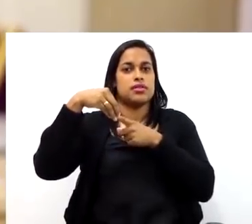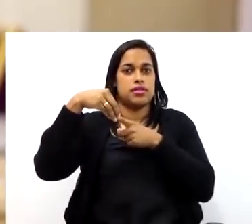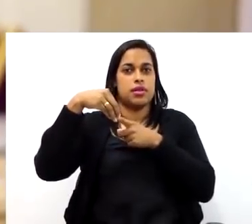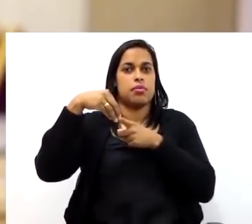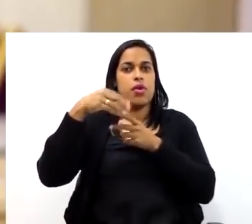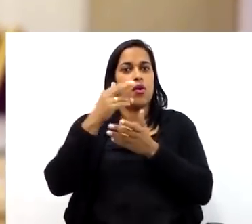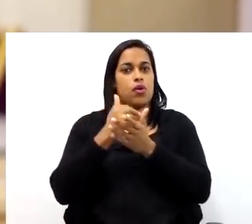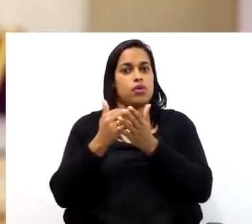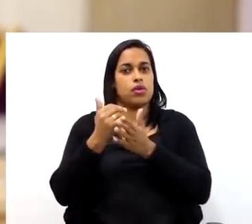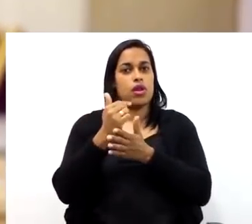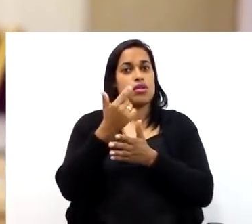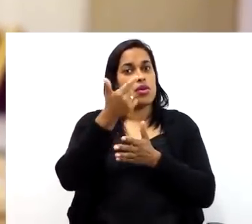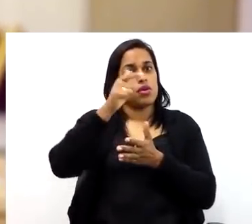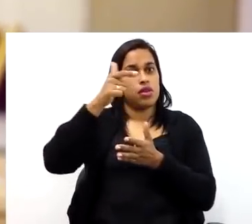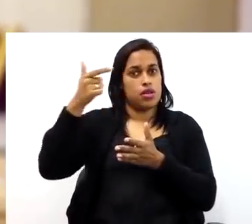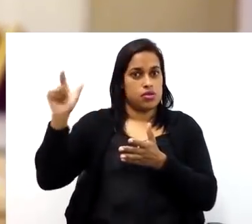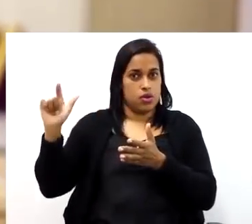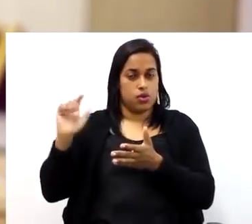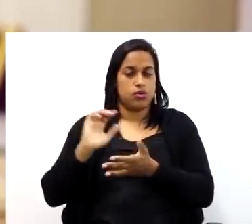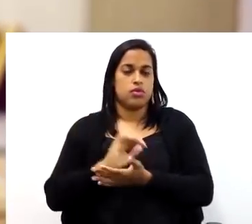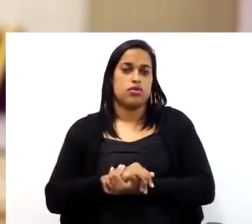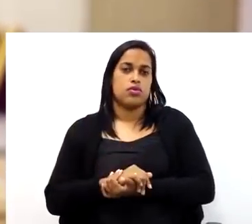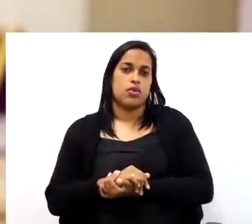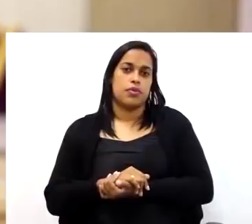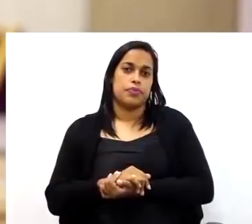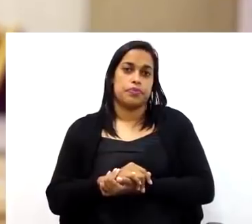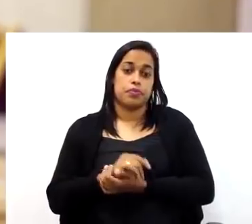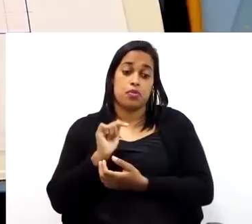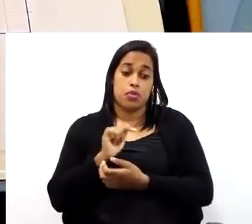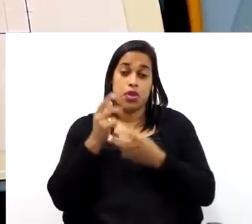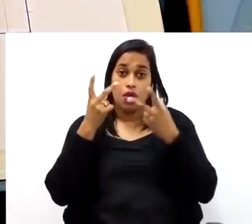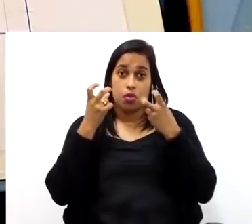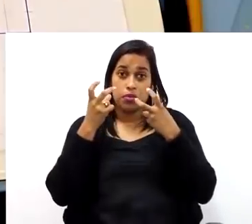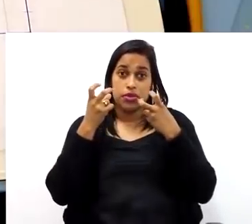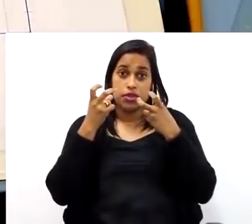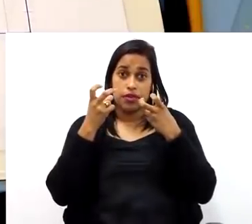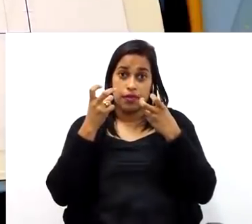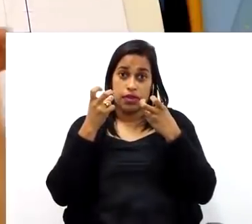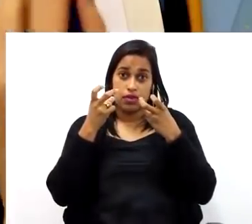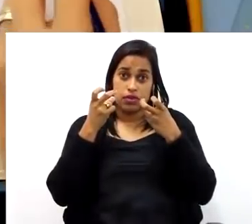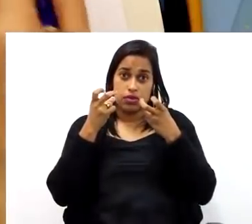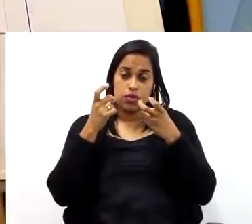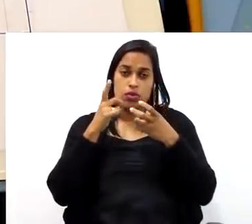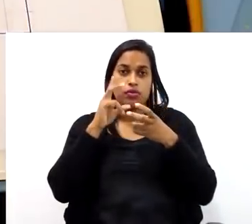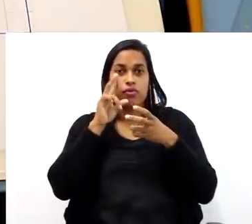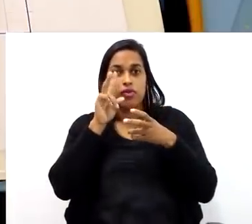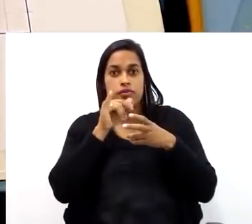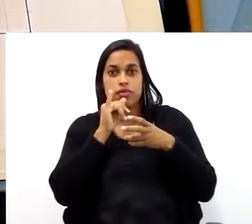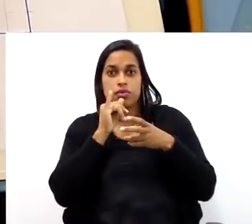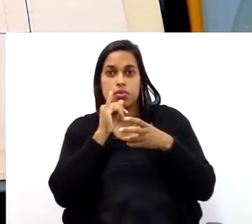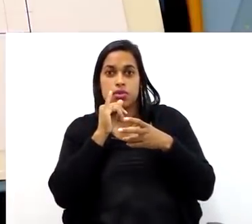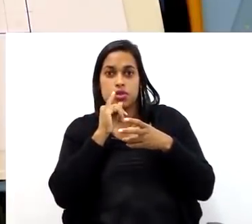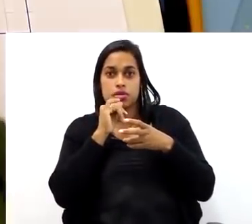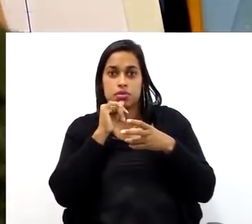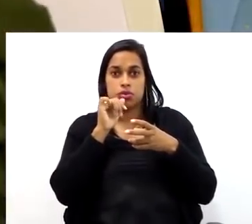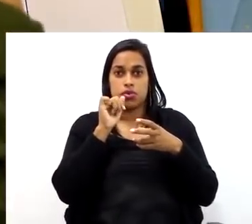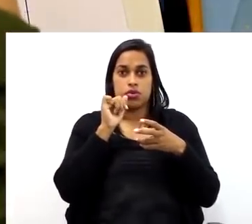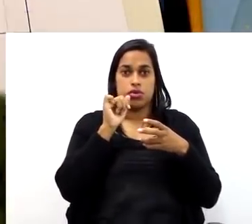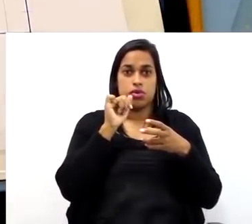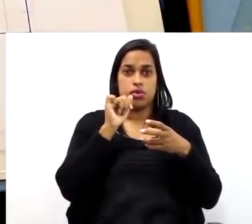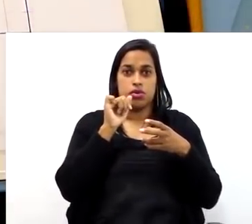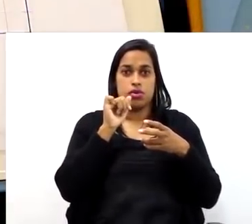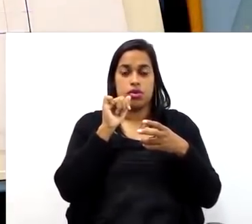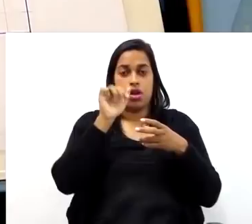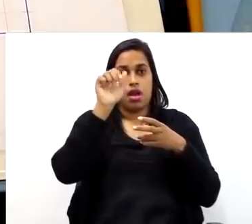a vista principal e daí decorre o desenho das outras. Quando o meu observador estiver aqui em cima,